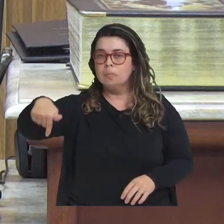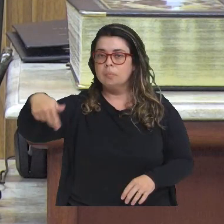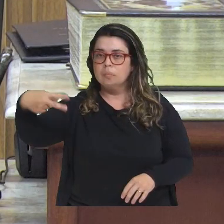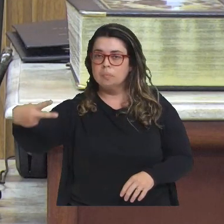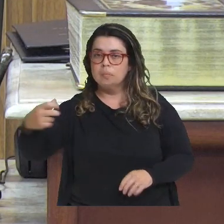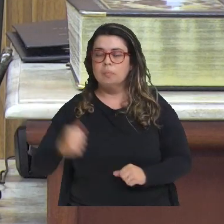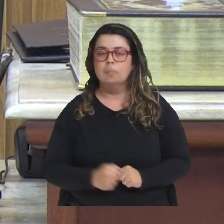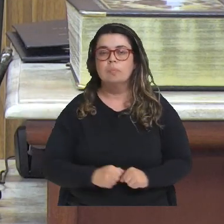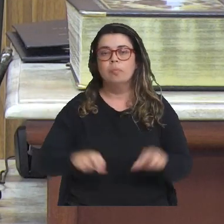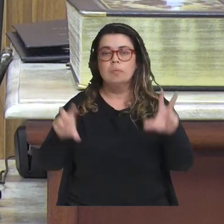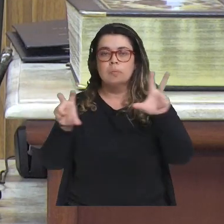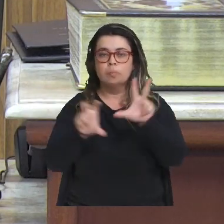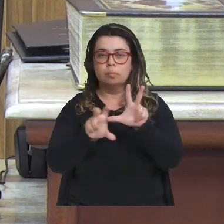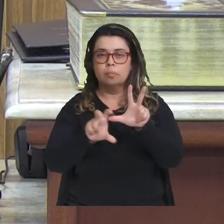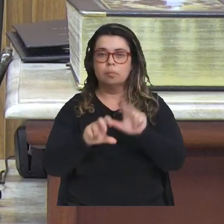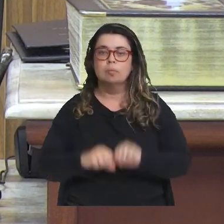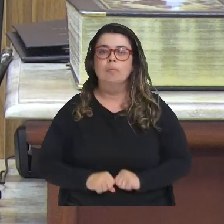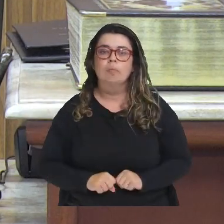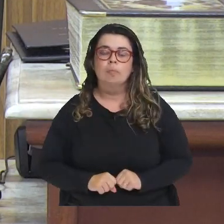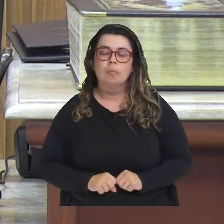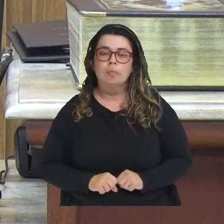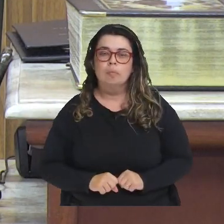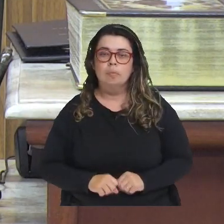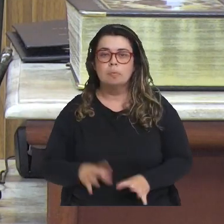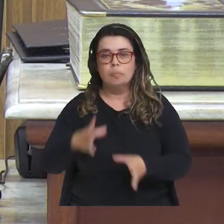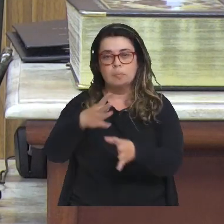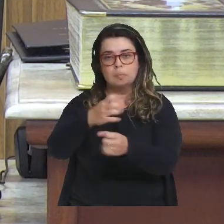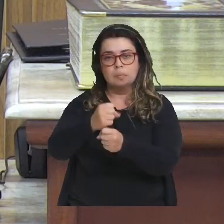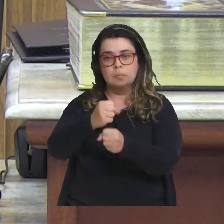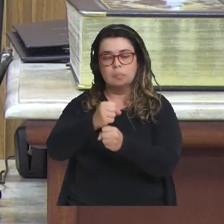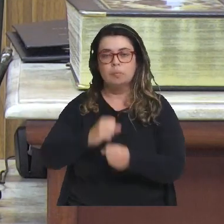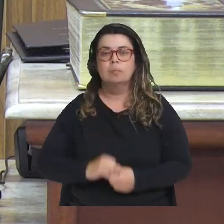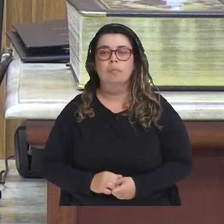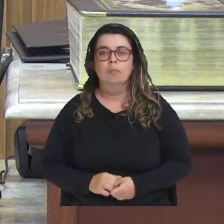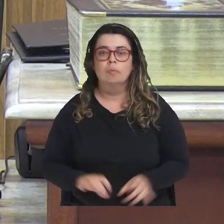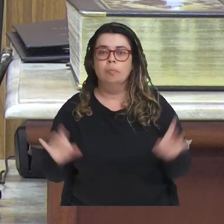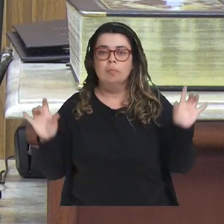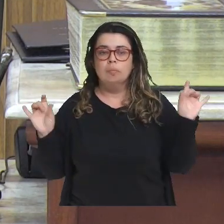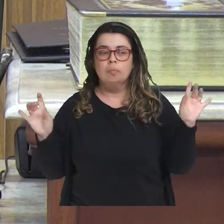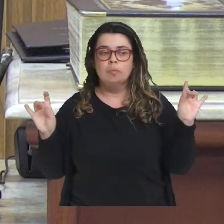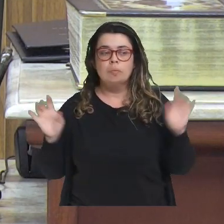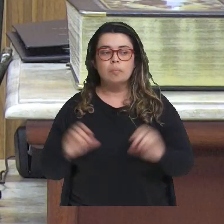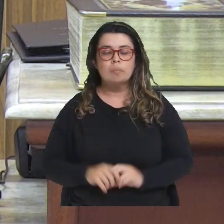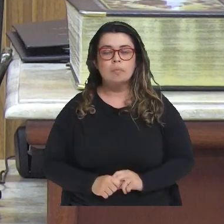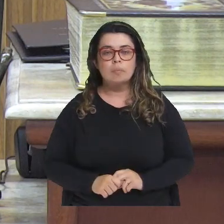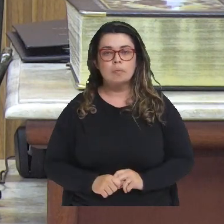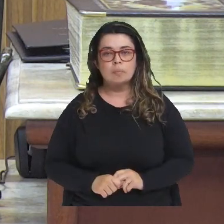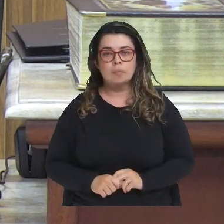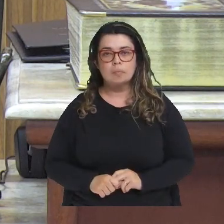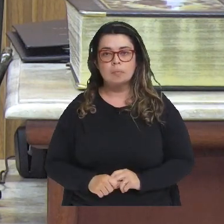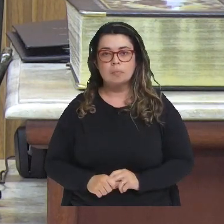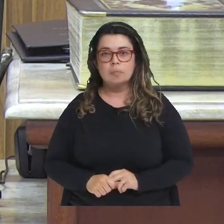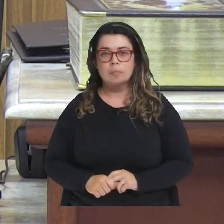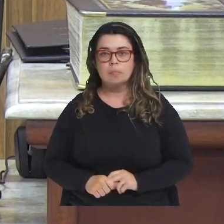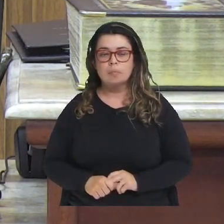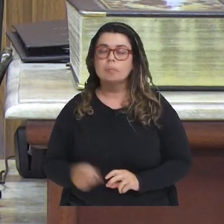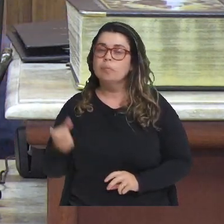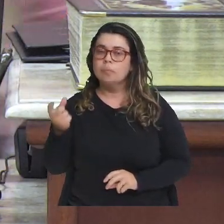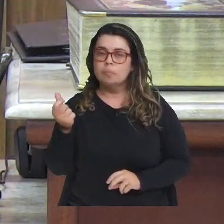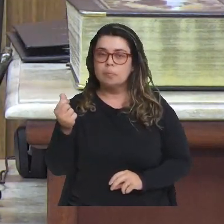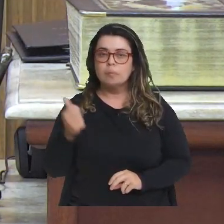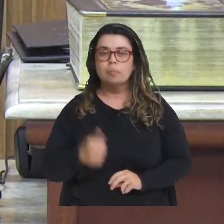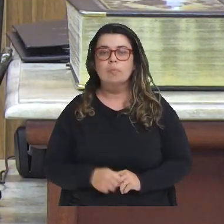8.872/2022 do Poder Executivo. Dispõe sobre abertura de crédito adicional especial para os fins que especifica no valor